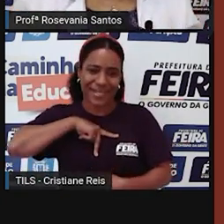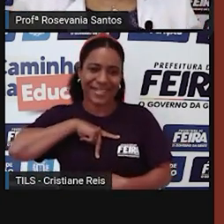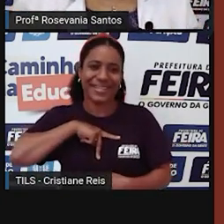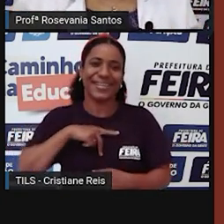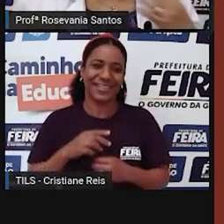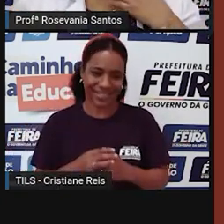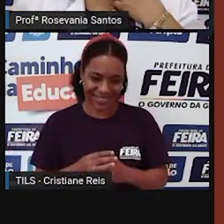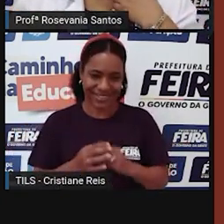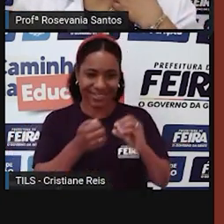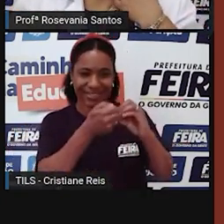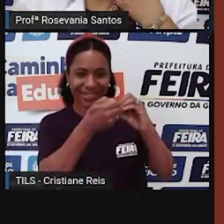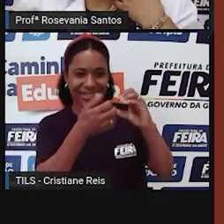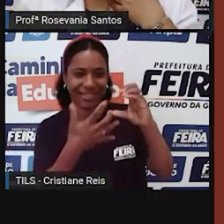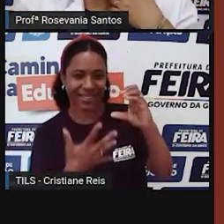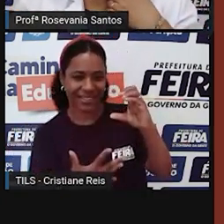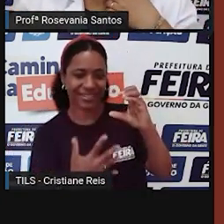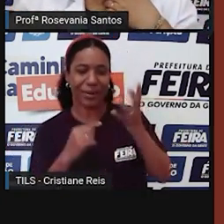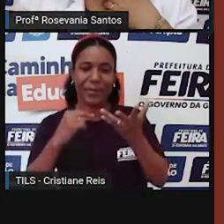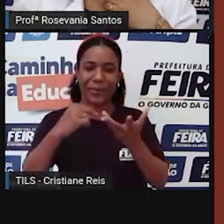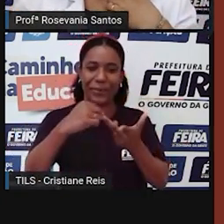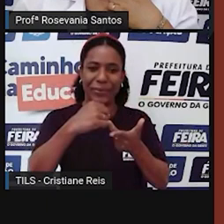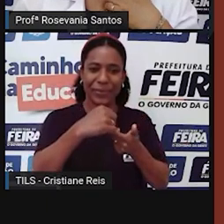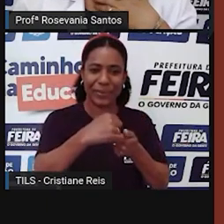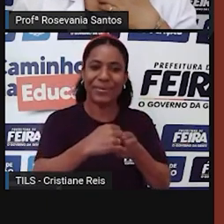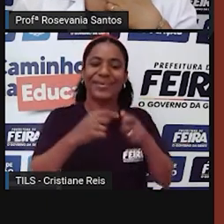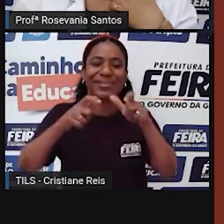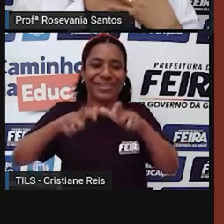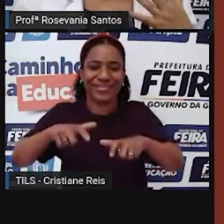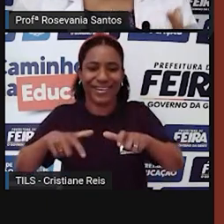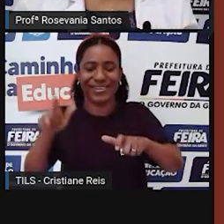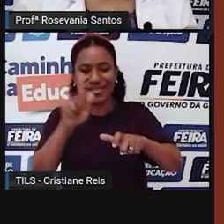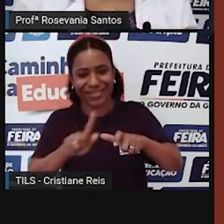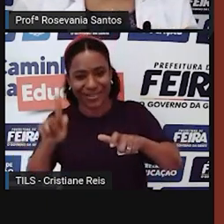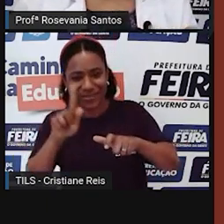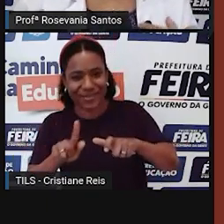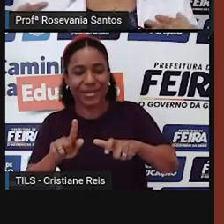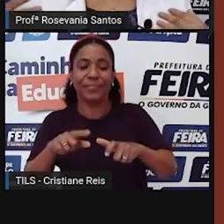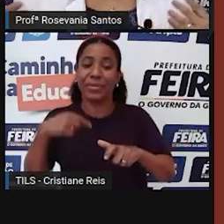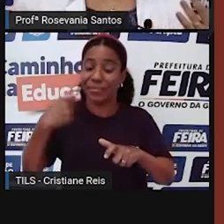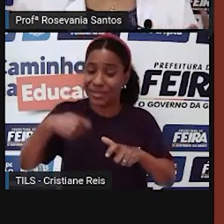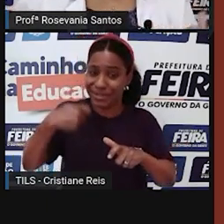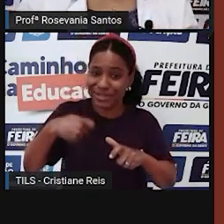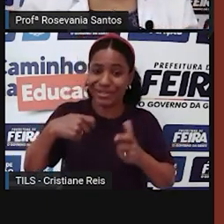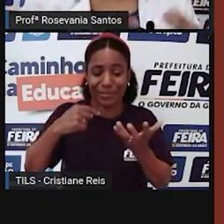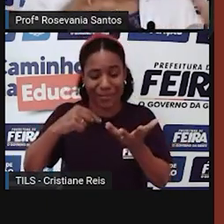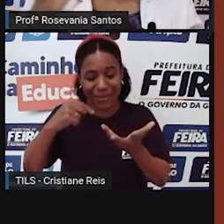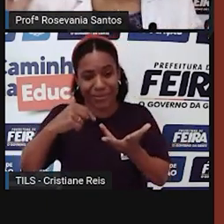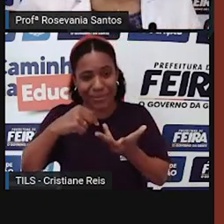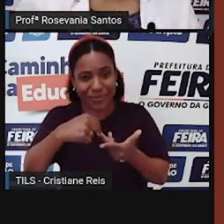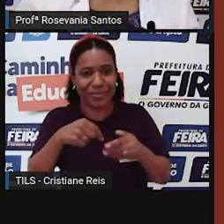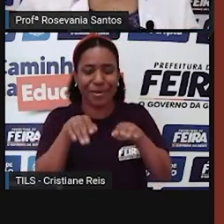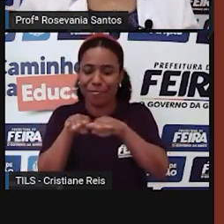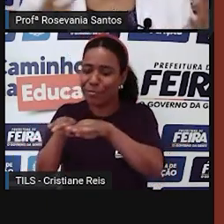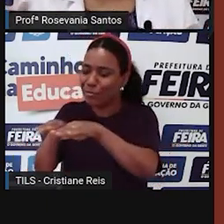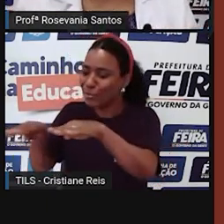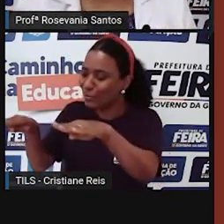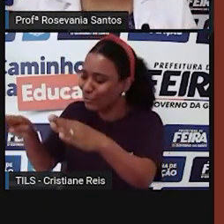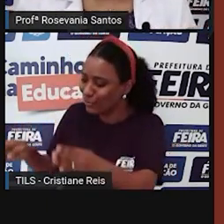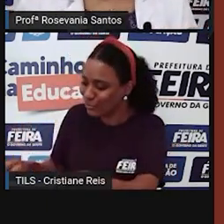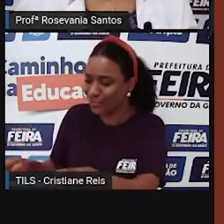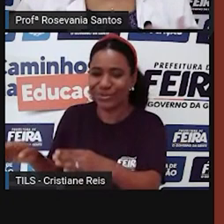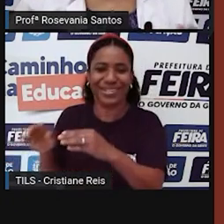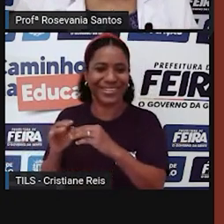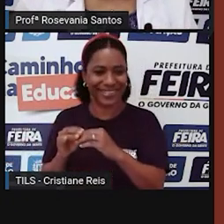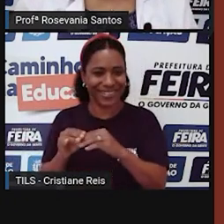aquelas características lá que a gente tem, né, do espaço geográfico. Se eu tenho necessidade de botar uma mesinha lá no canto, eu boto